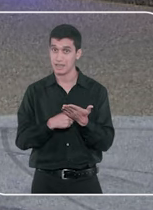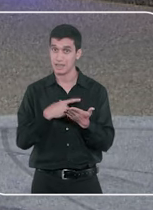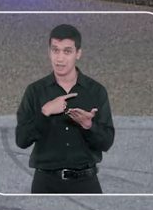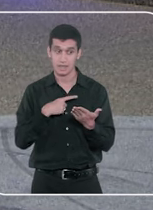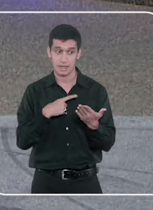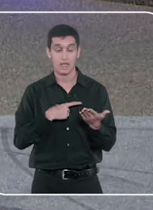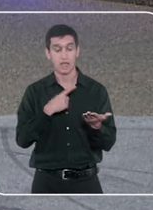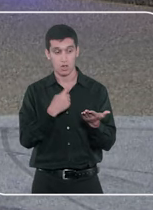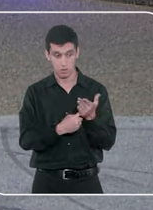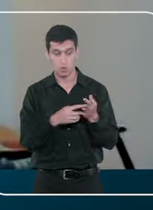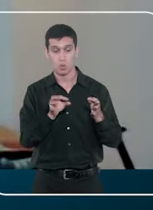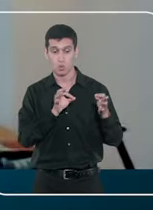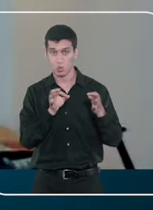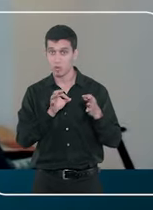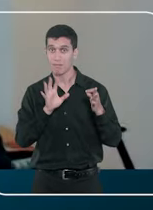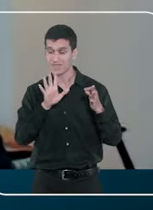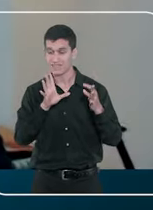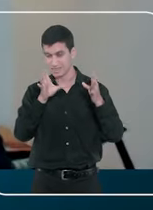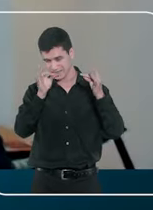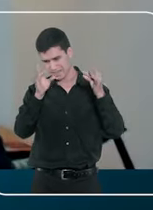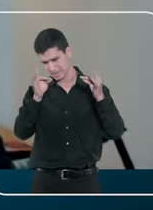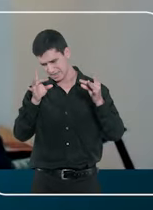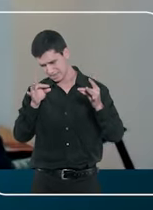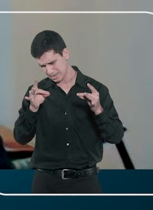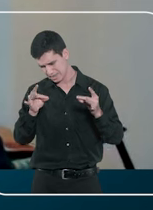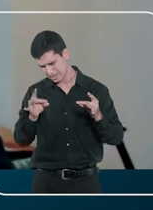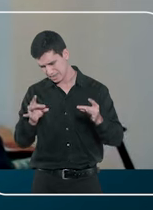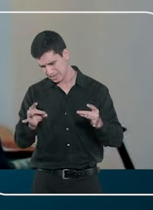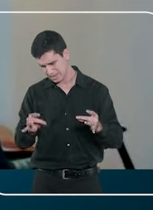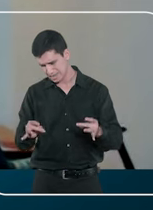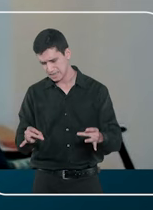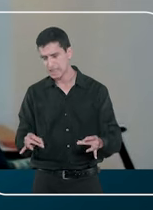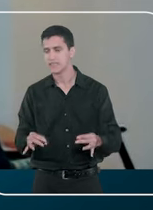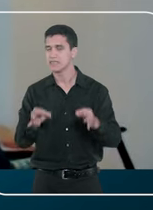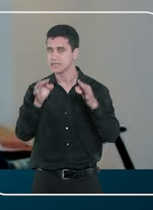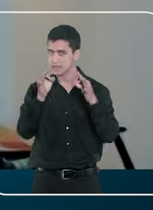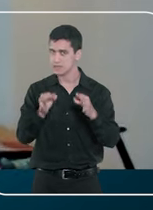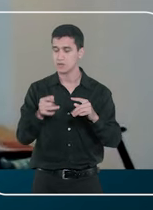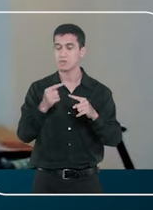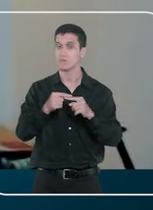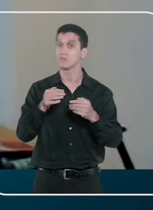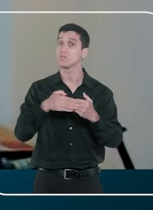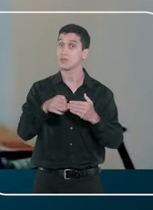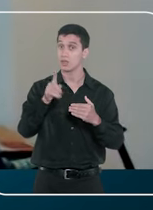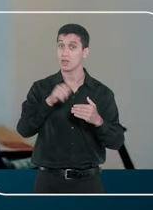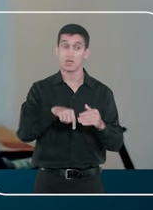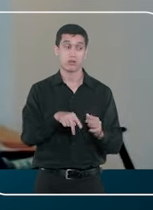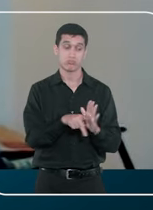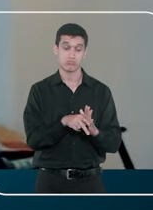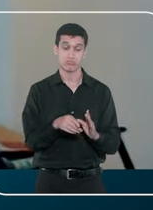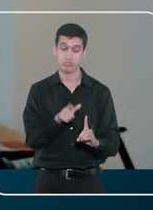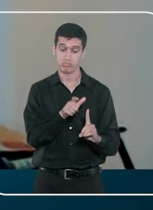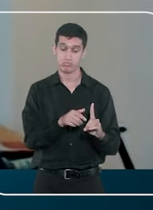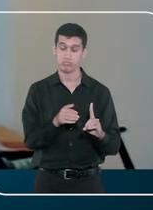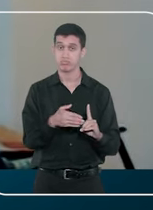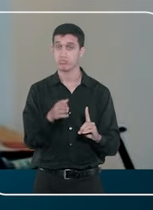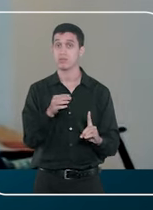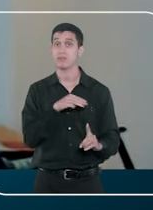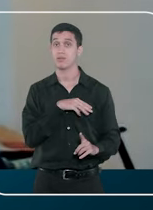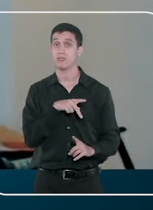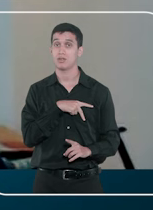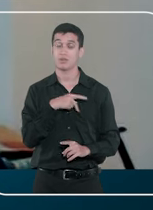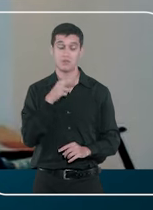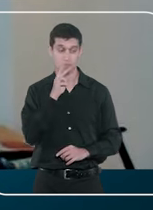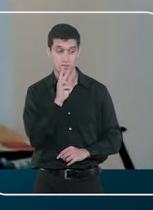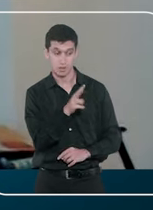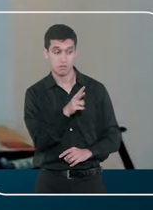passo, minudente e detalhada com o titular da ação penal, pois afinal é o próprio Ministério Público que sustentará esse acordo